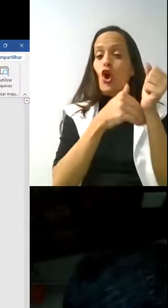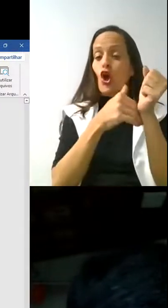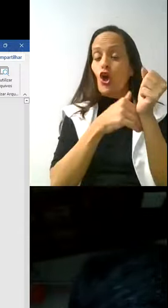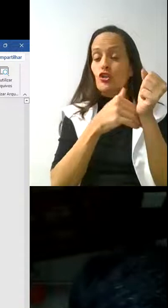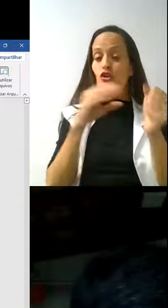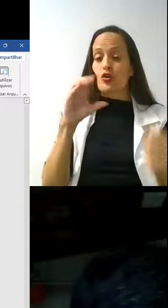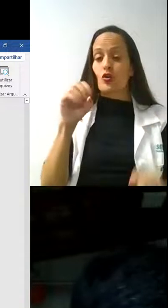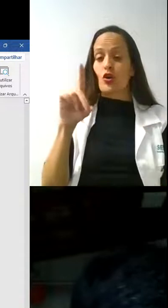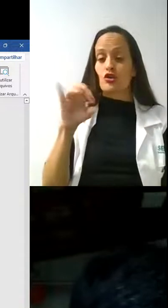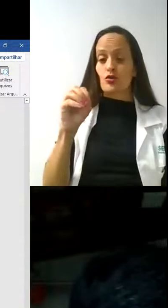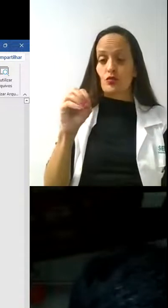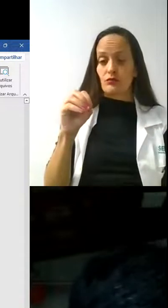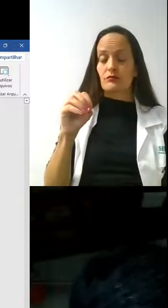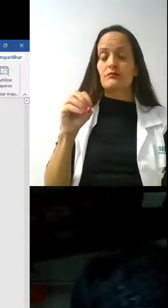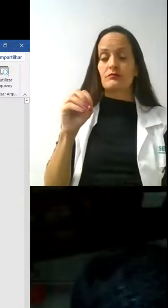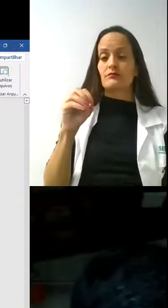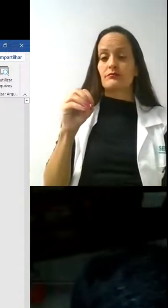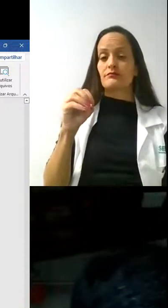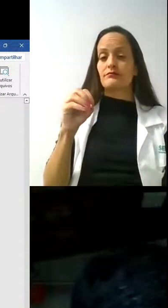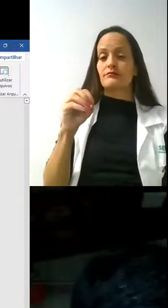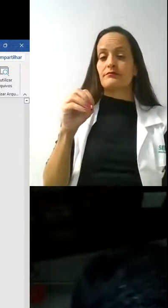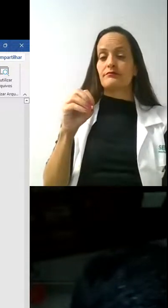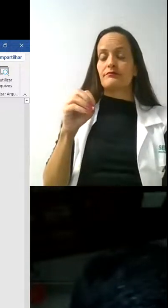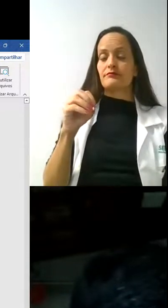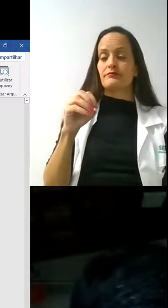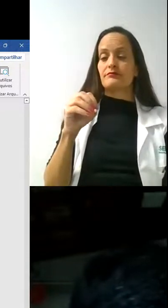algum outro elemento que tenha nele, que no caso aqui é